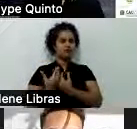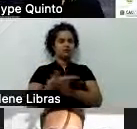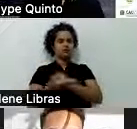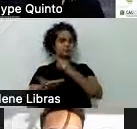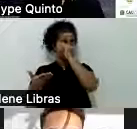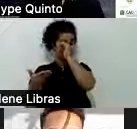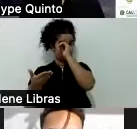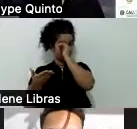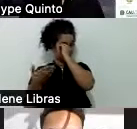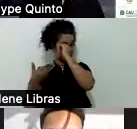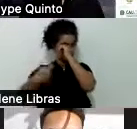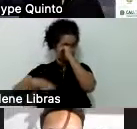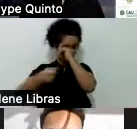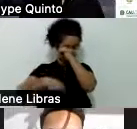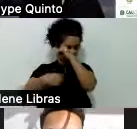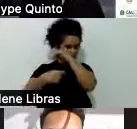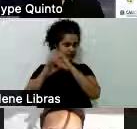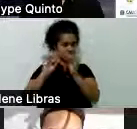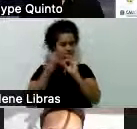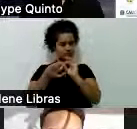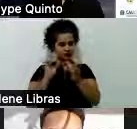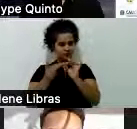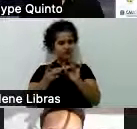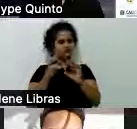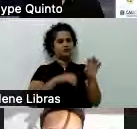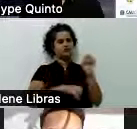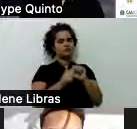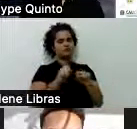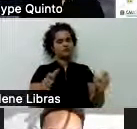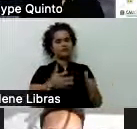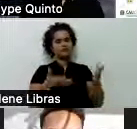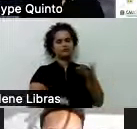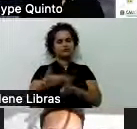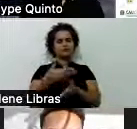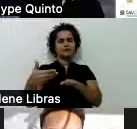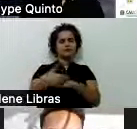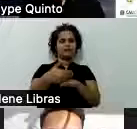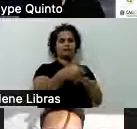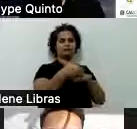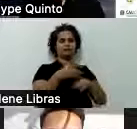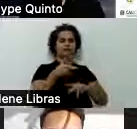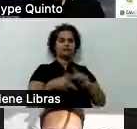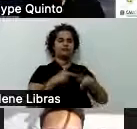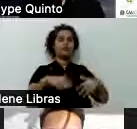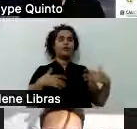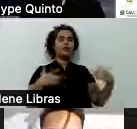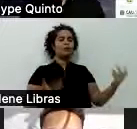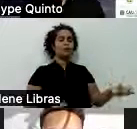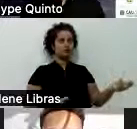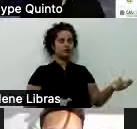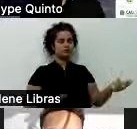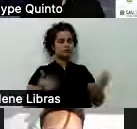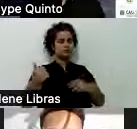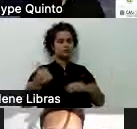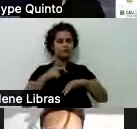demandas, gerar ideias, oficinas para capacitação, engajamento comunitário, etc. Quando, num primeiro momento